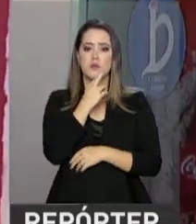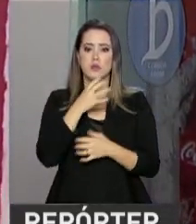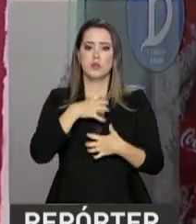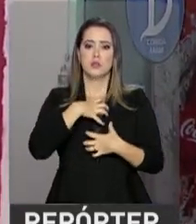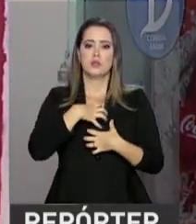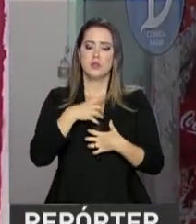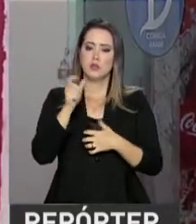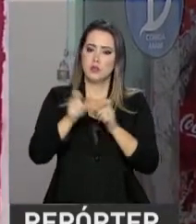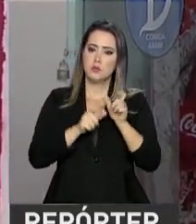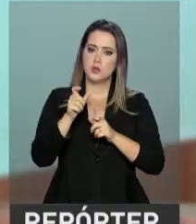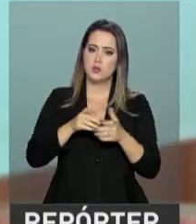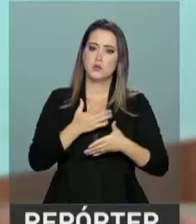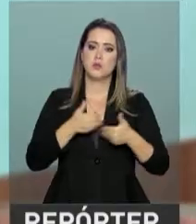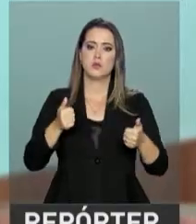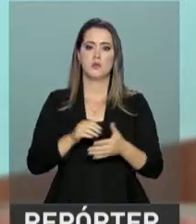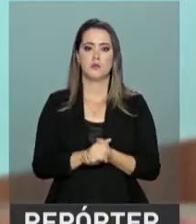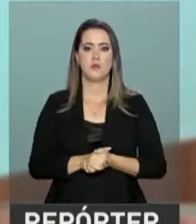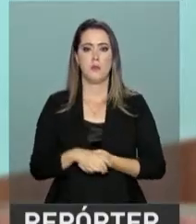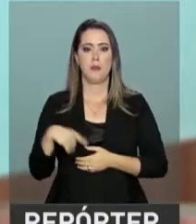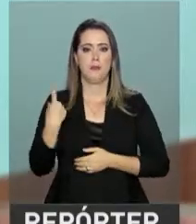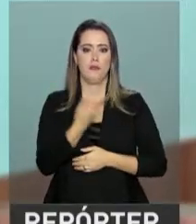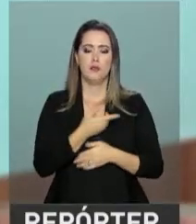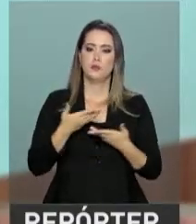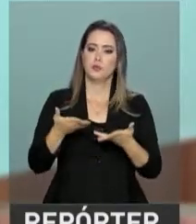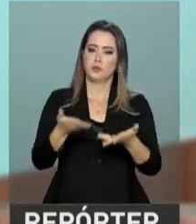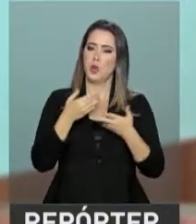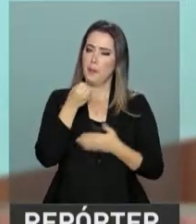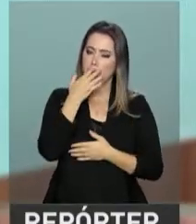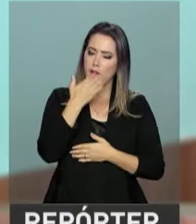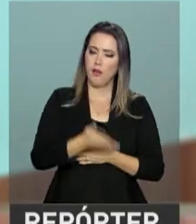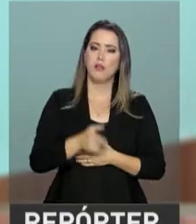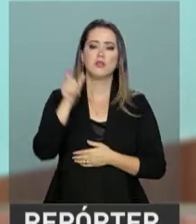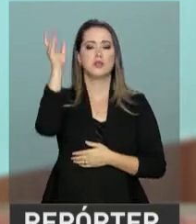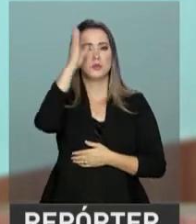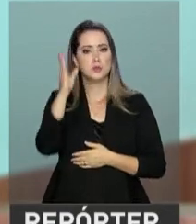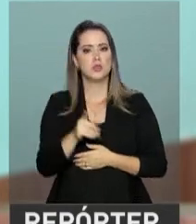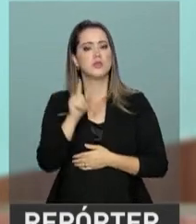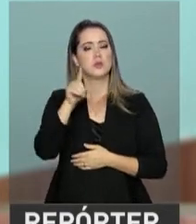acolhimento do povo brasileiro. A gente recebeu muito bom aqui, brasileiro recebeu muito bom.